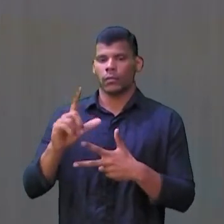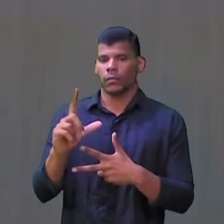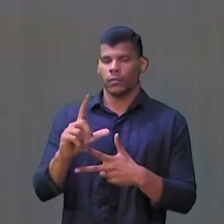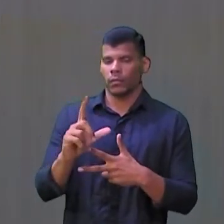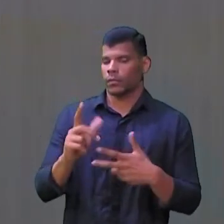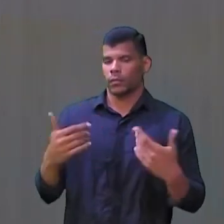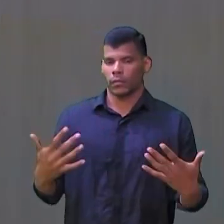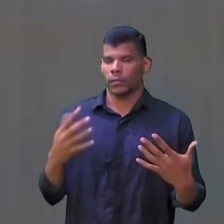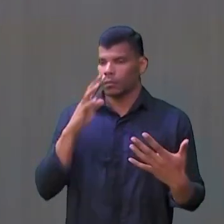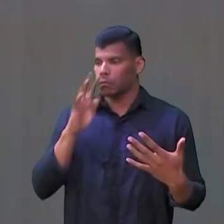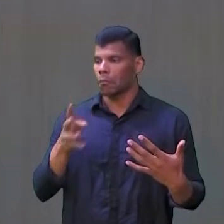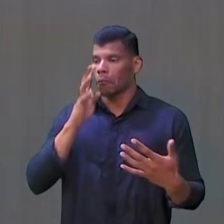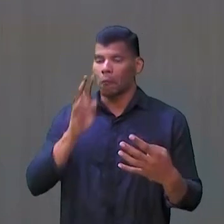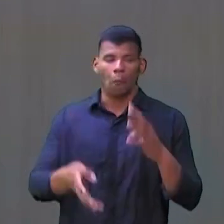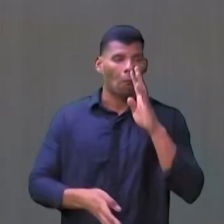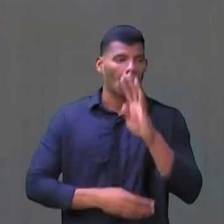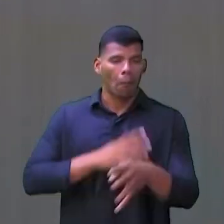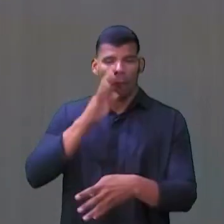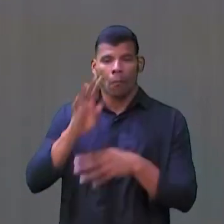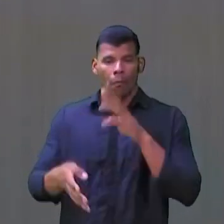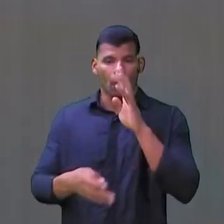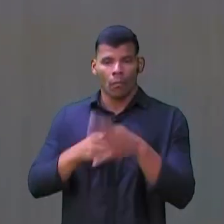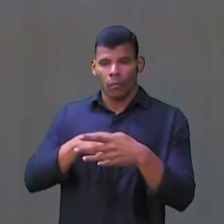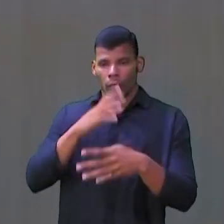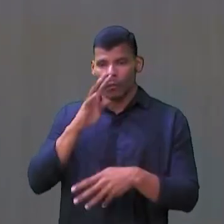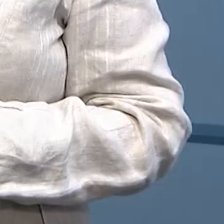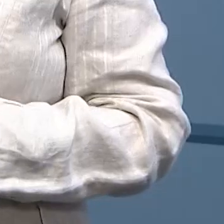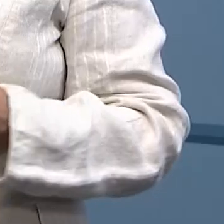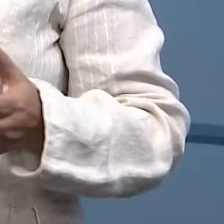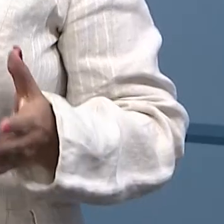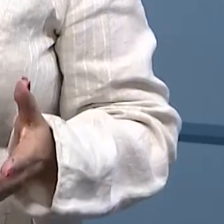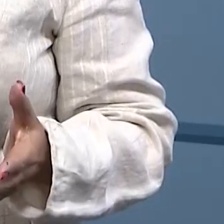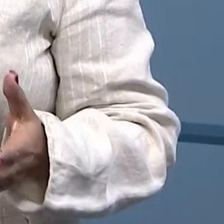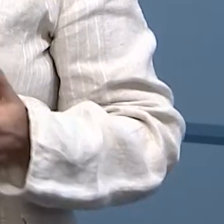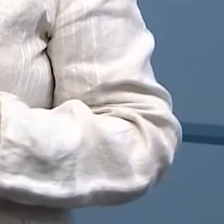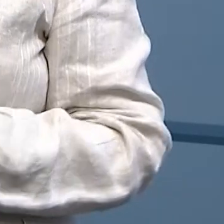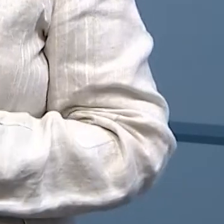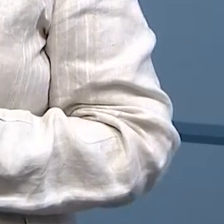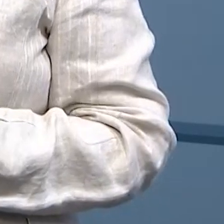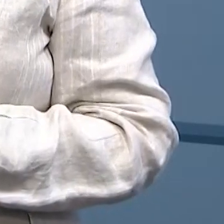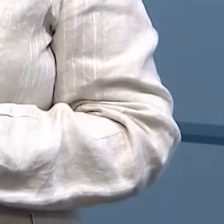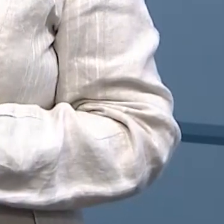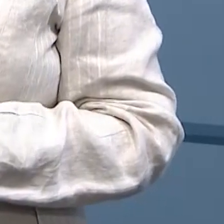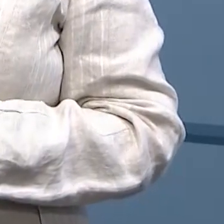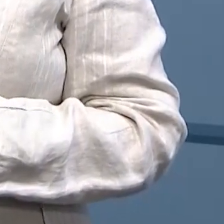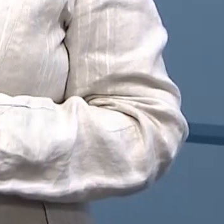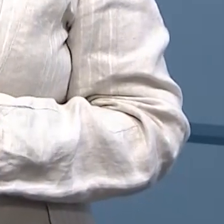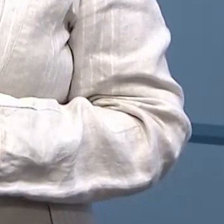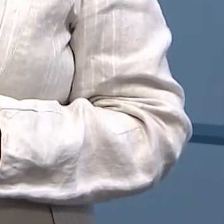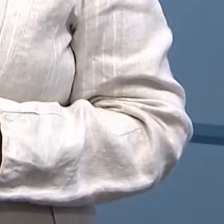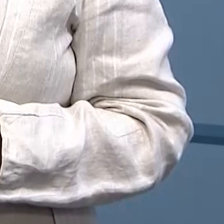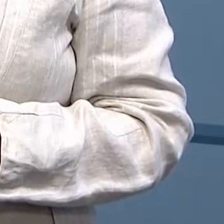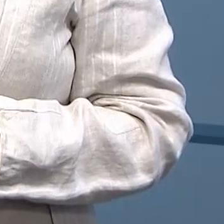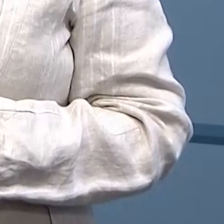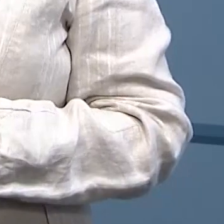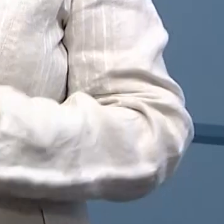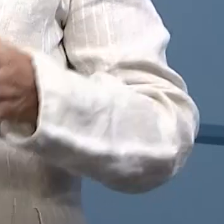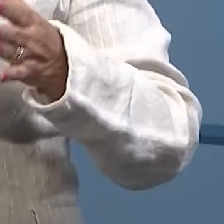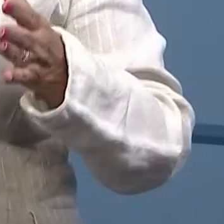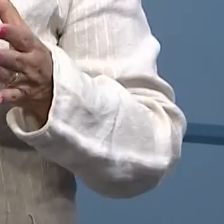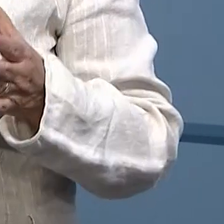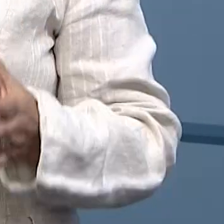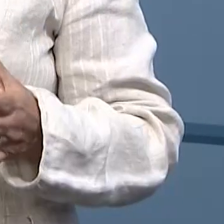todo dia de ataques dessa natureza. Basta, presidente. A deputada Gabriela Aguiar, do PSD,